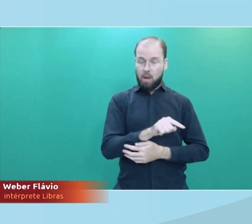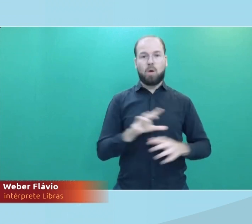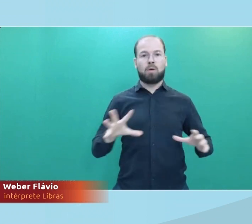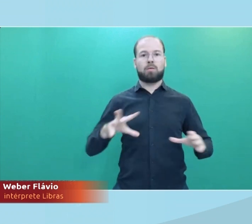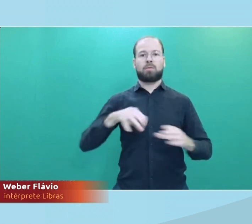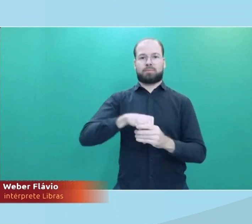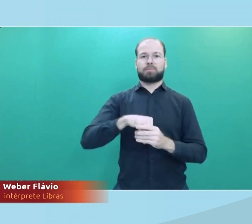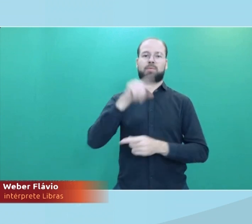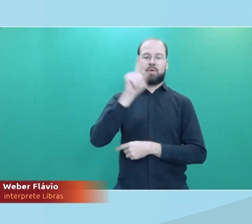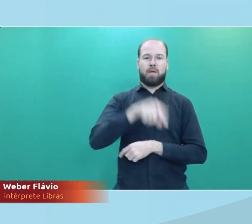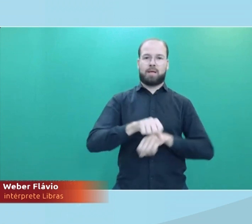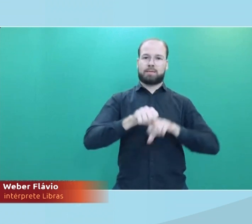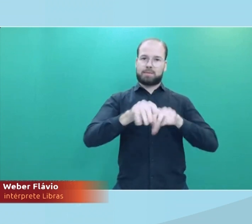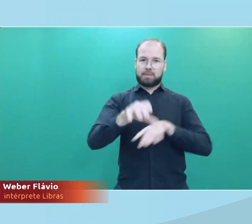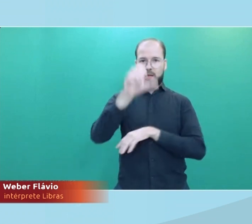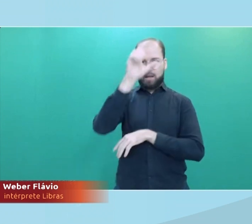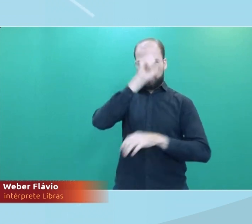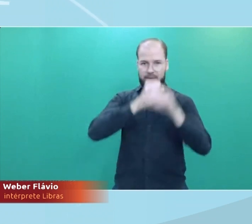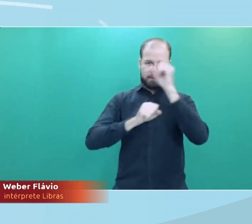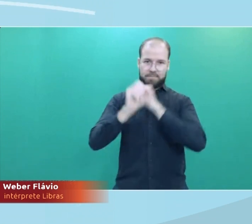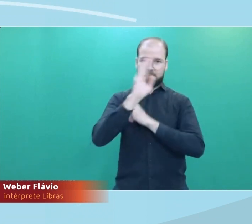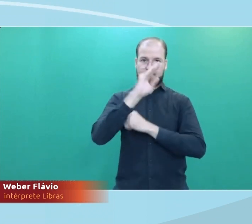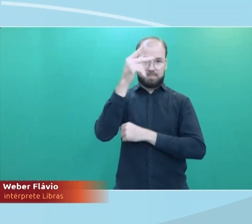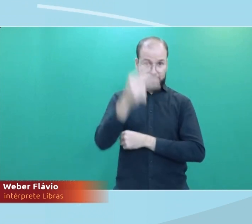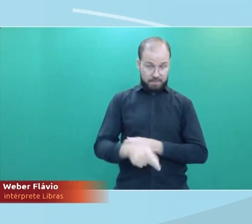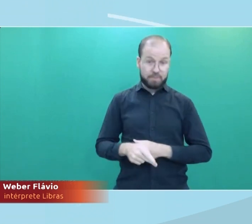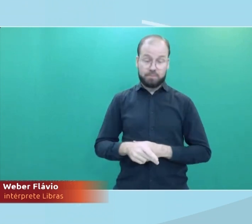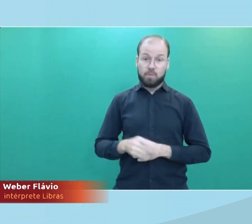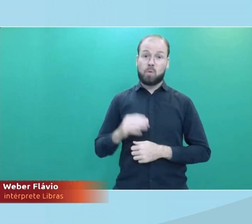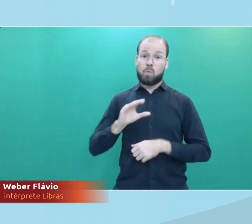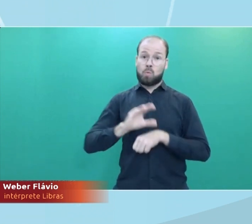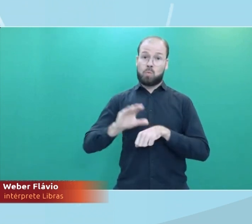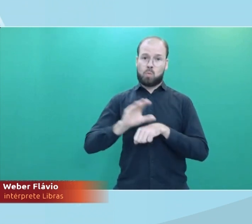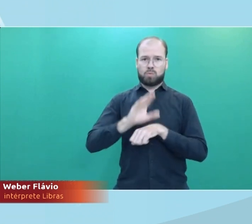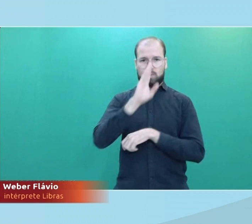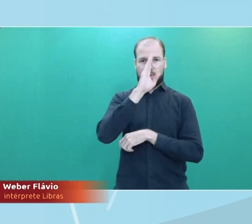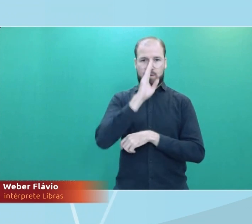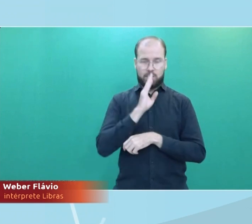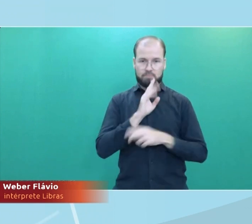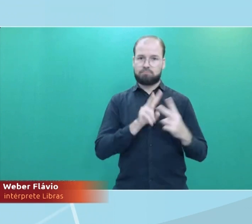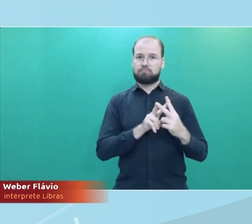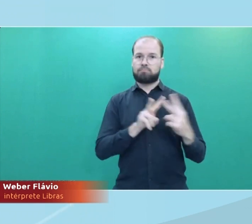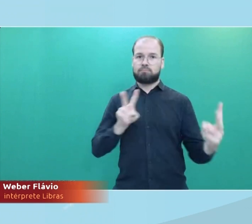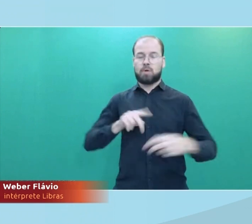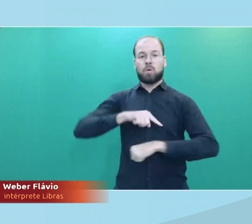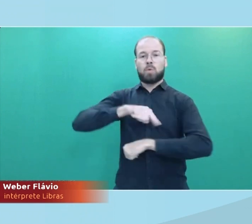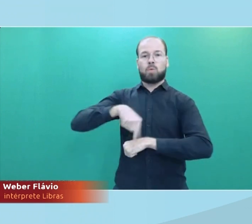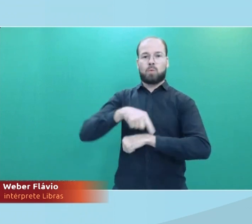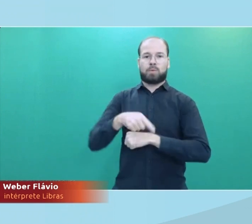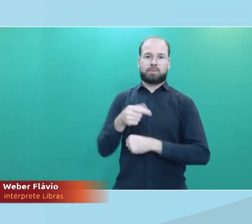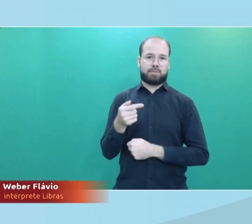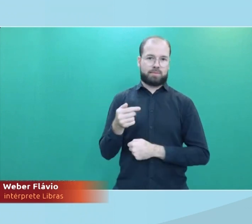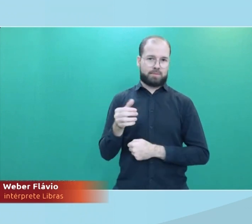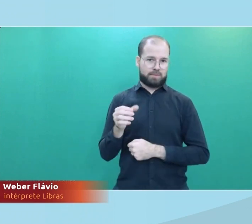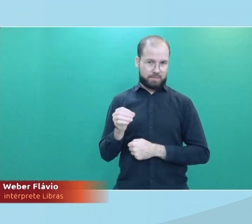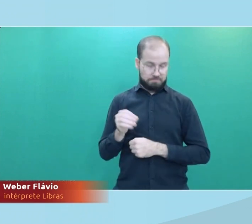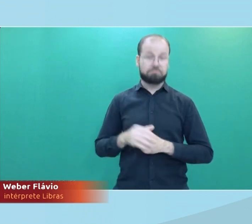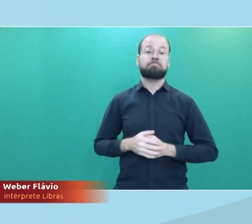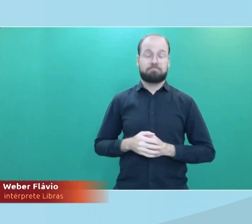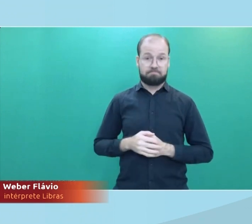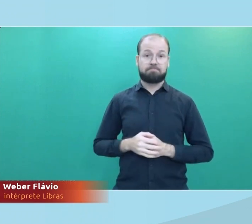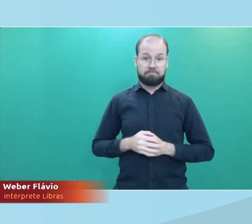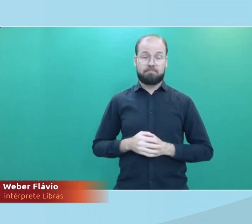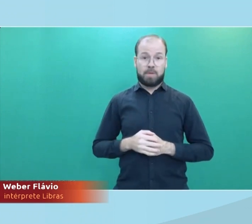aprendizagem aqui no Brasil. O curso é gratuito, online e com carga horária de 70 horas. A versão é